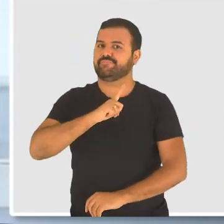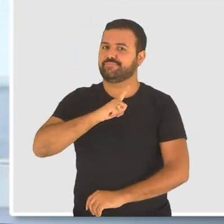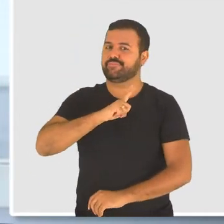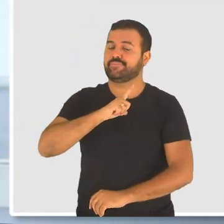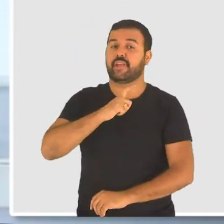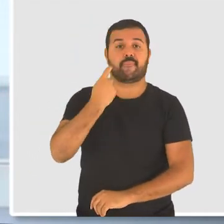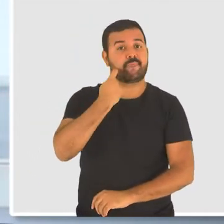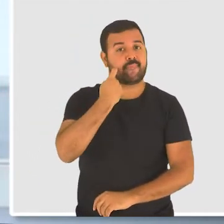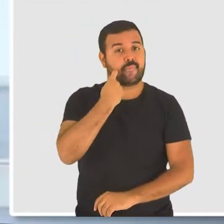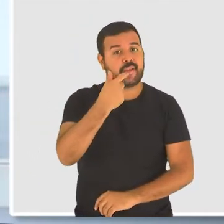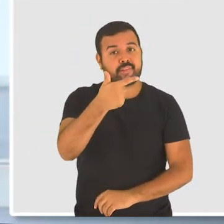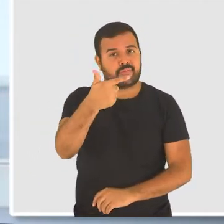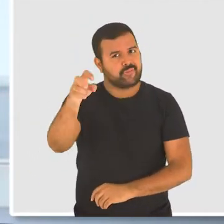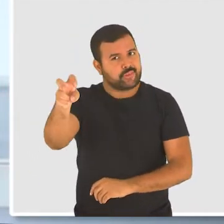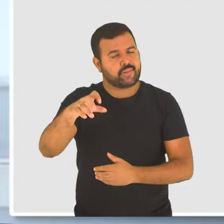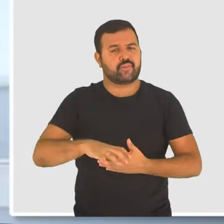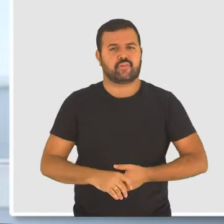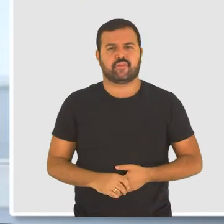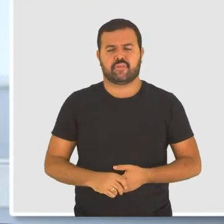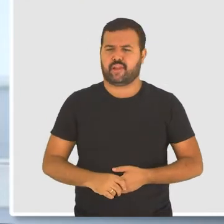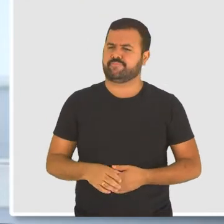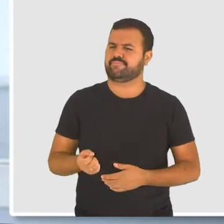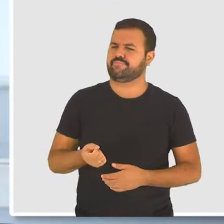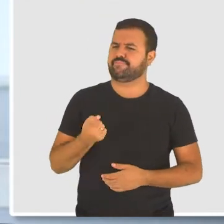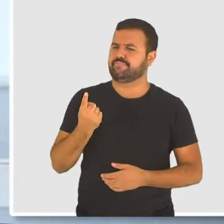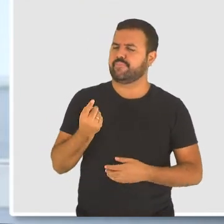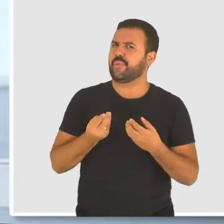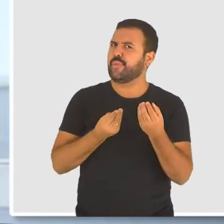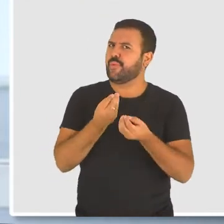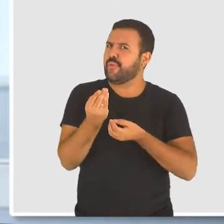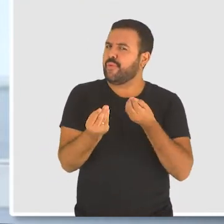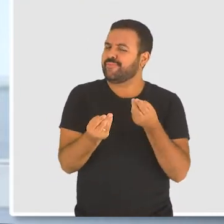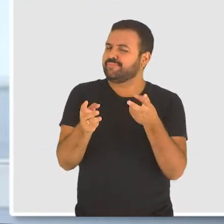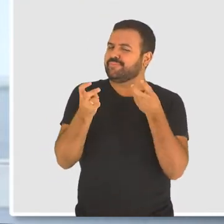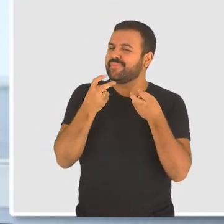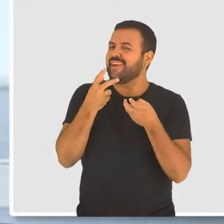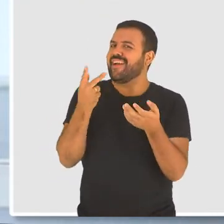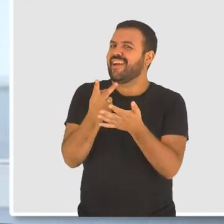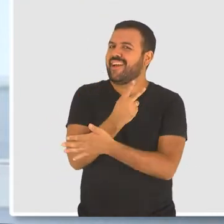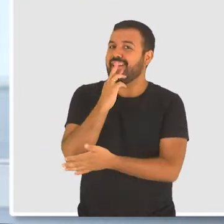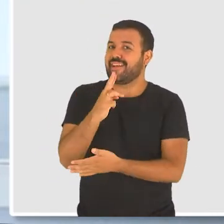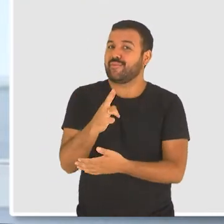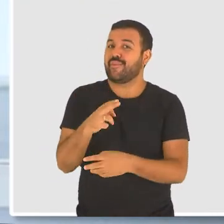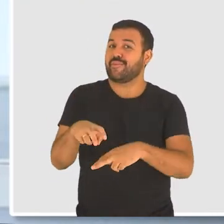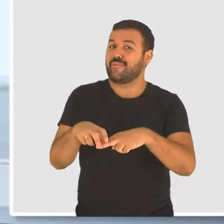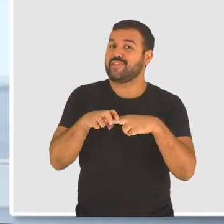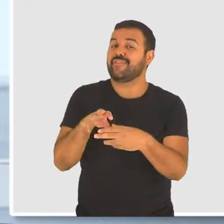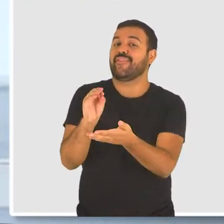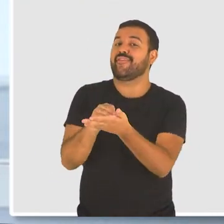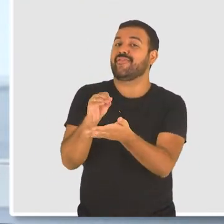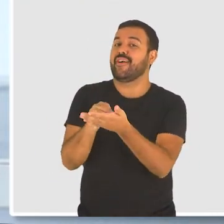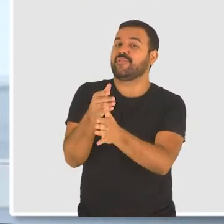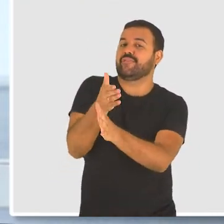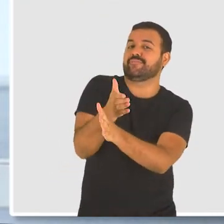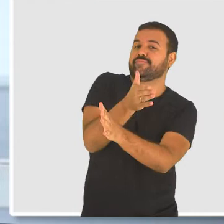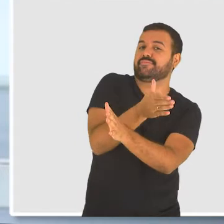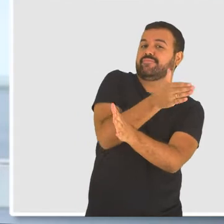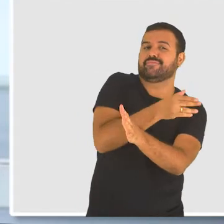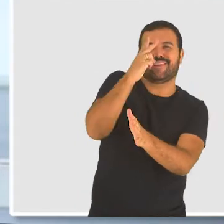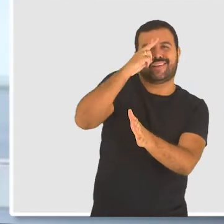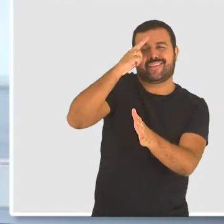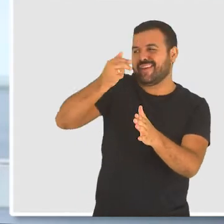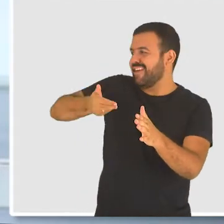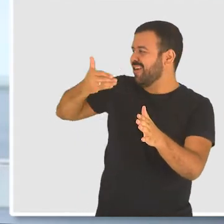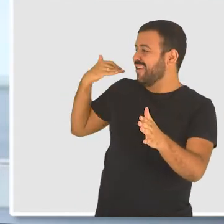havia 25 peixes. Se ele tivesse cumprido com a quarta etapa de Polya, que é o